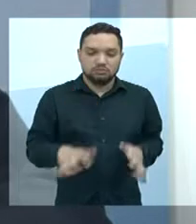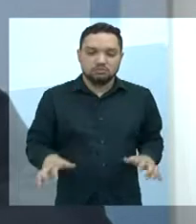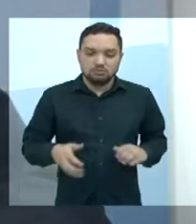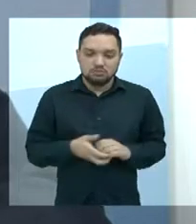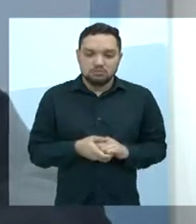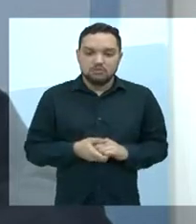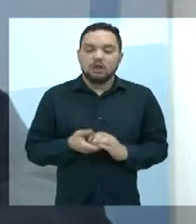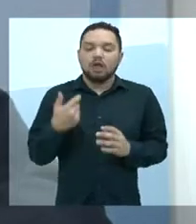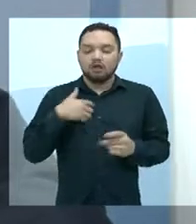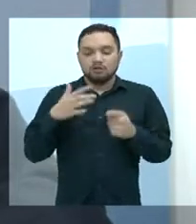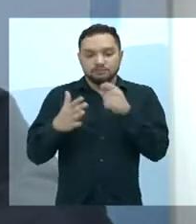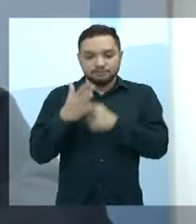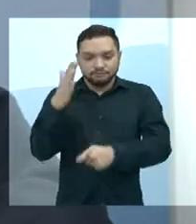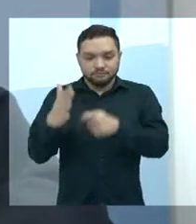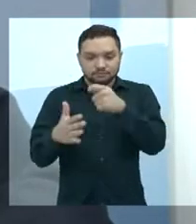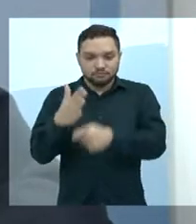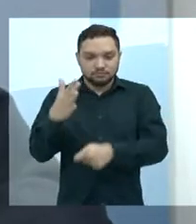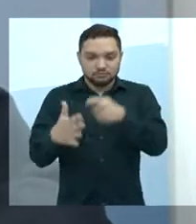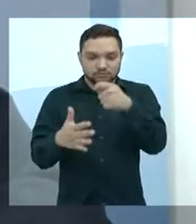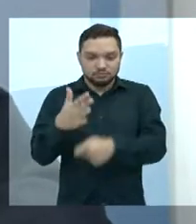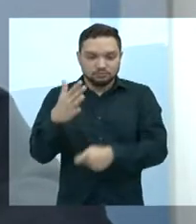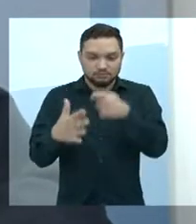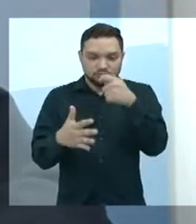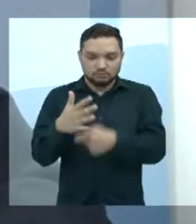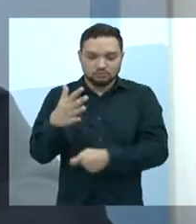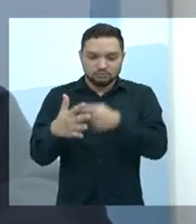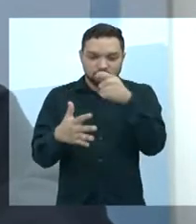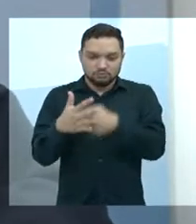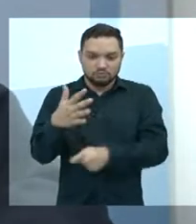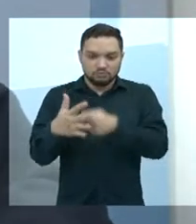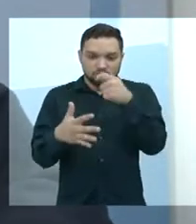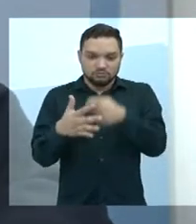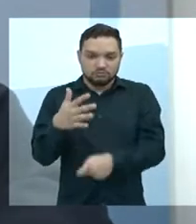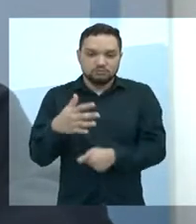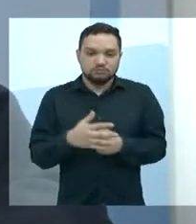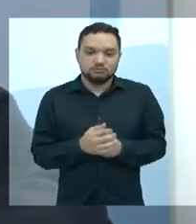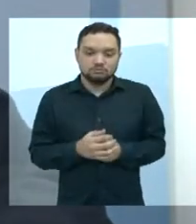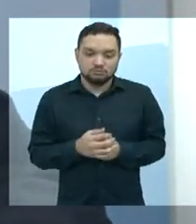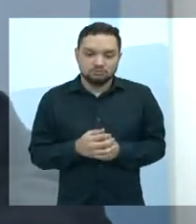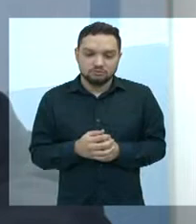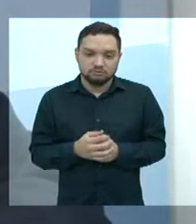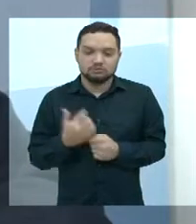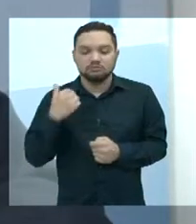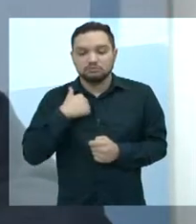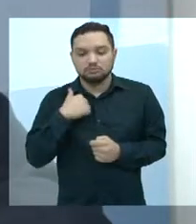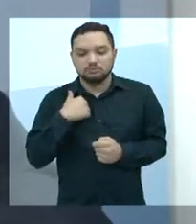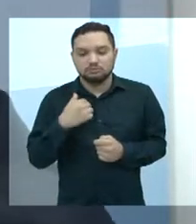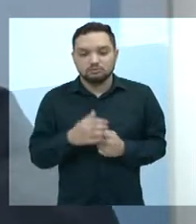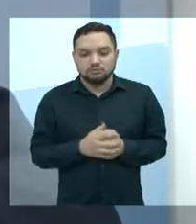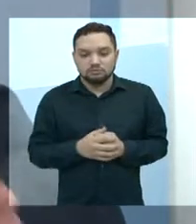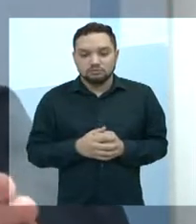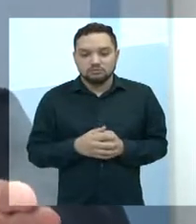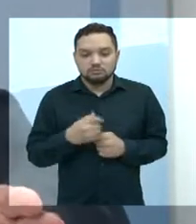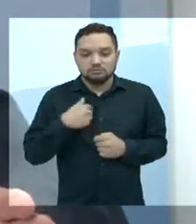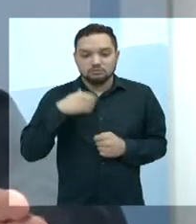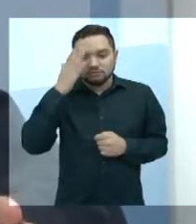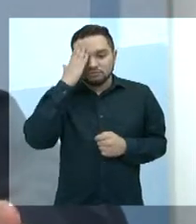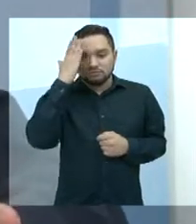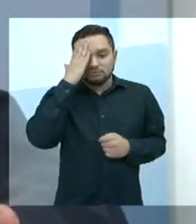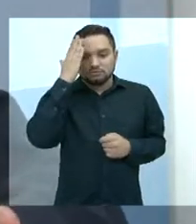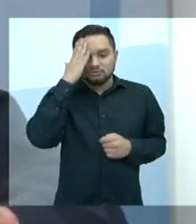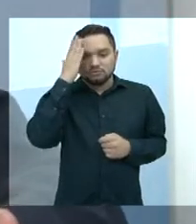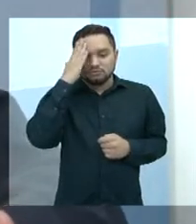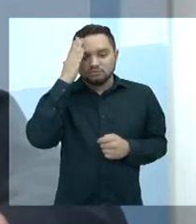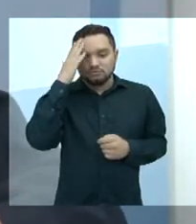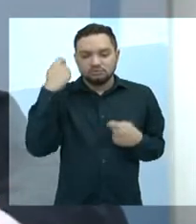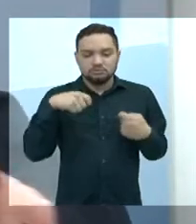ele assinar um papel, eu não levava o papel dizendo que ele não queria a energia. Então, eu sabia que no dia que aquela obra